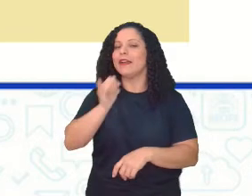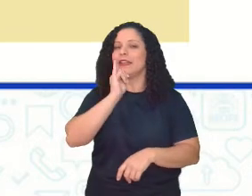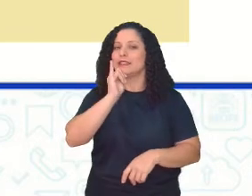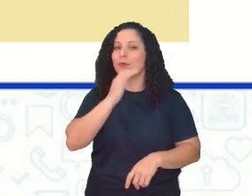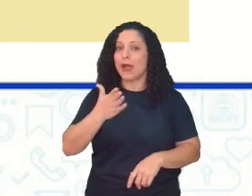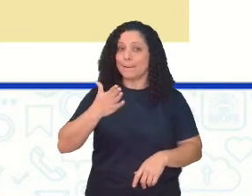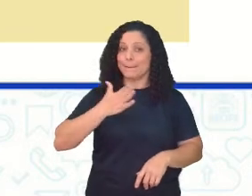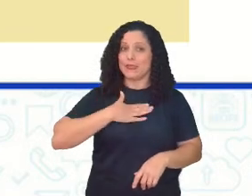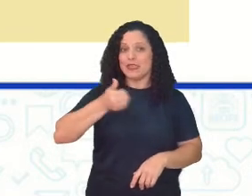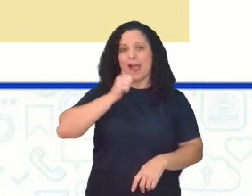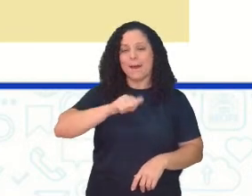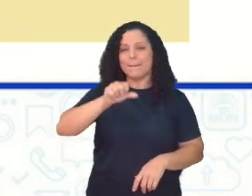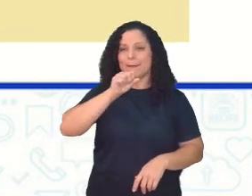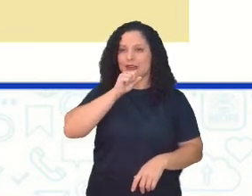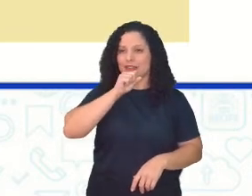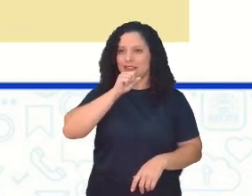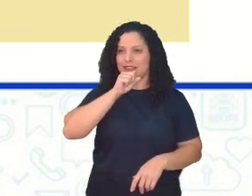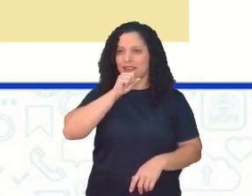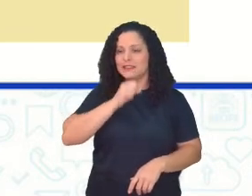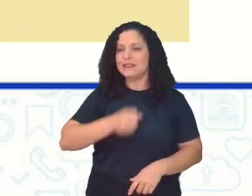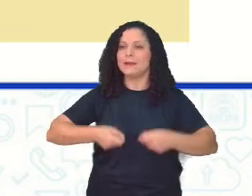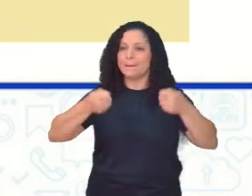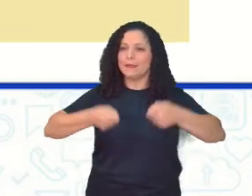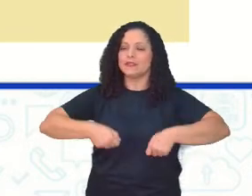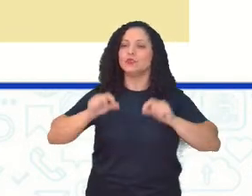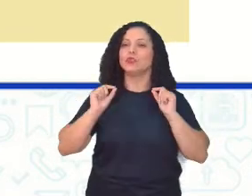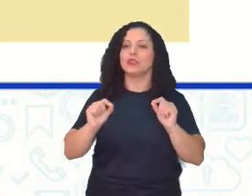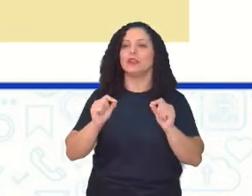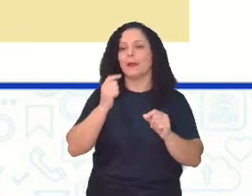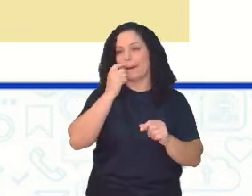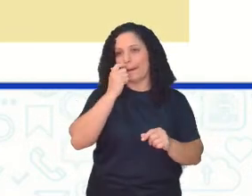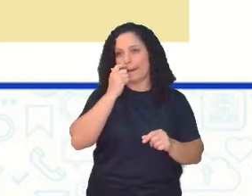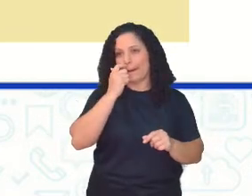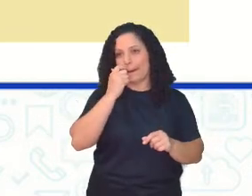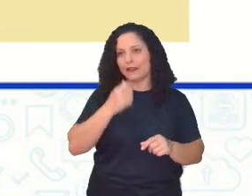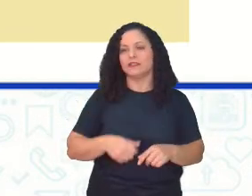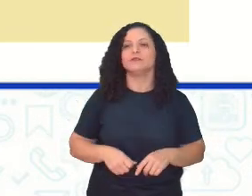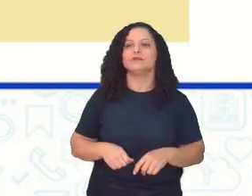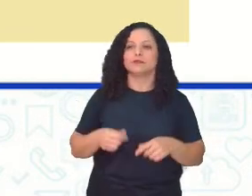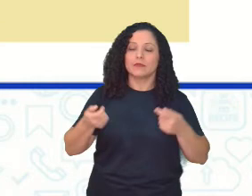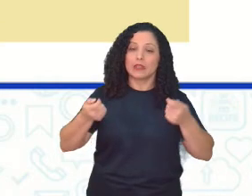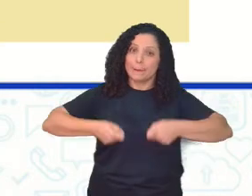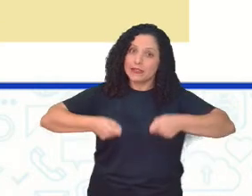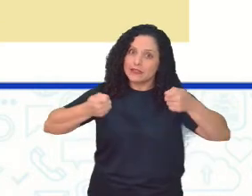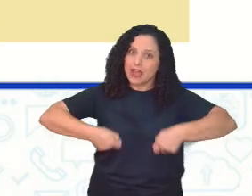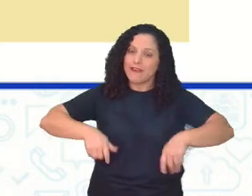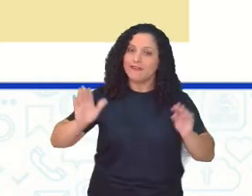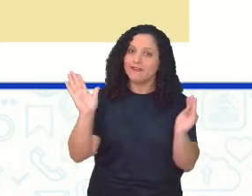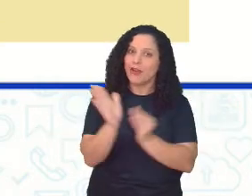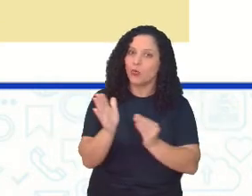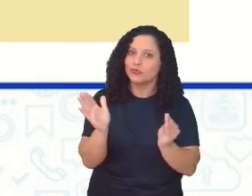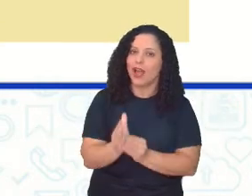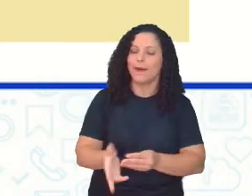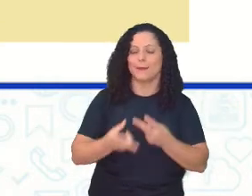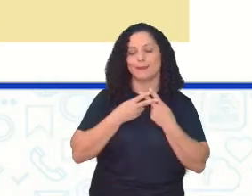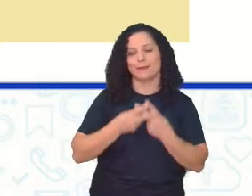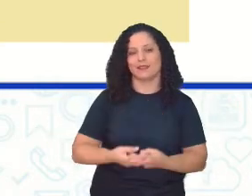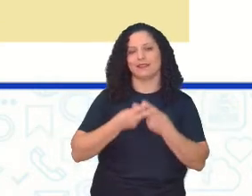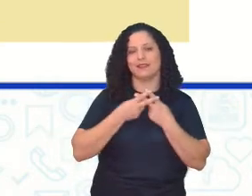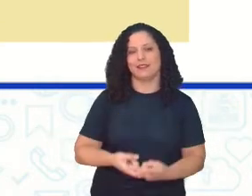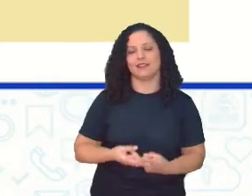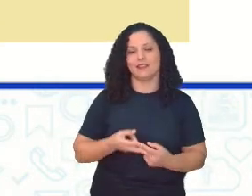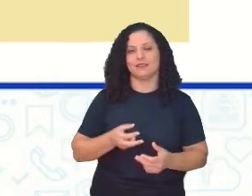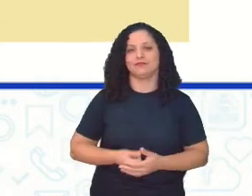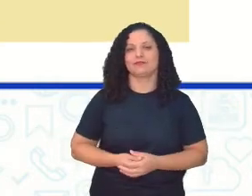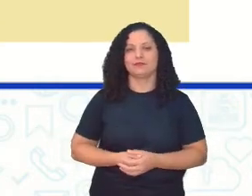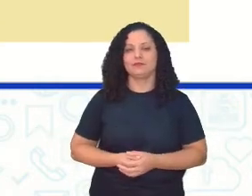mãe carece de paciência. Eu poderia usar o falta. A minha Certo. mãe falta paciência. Isso, Porque se a gente só fala